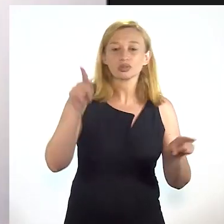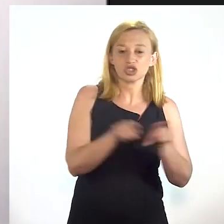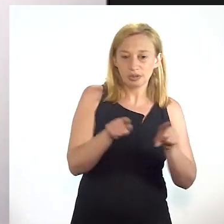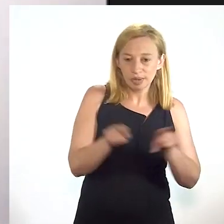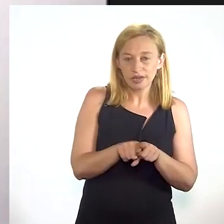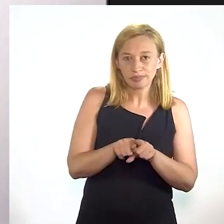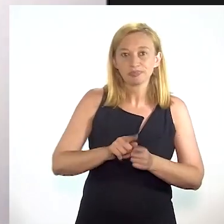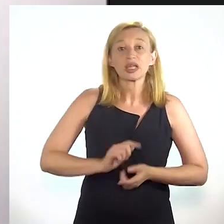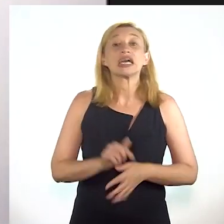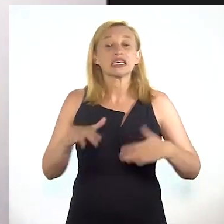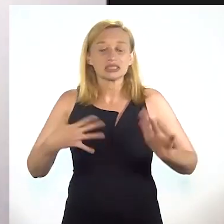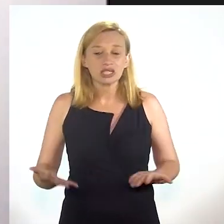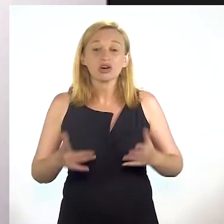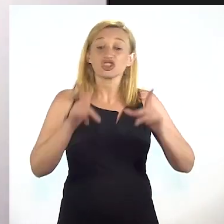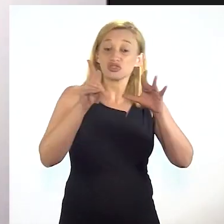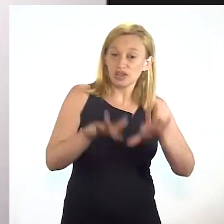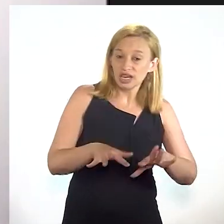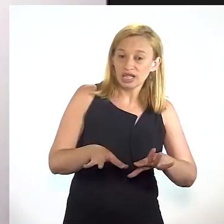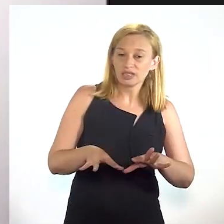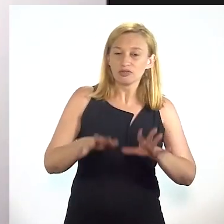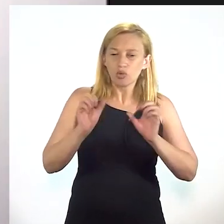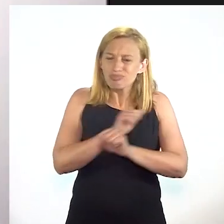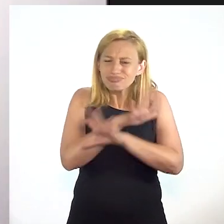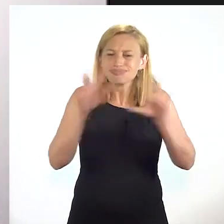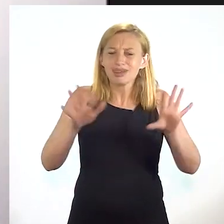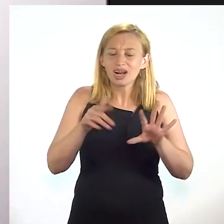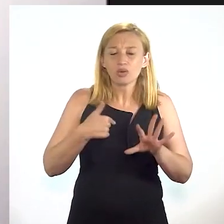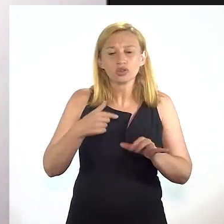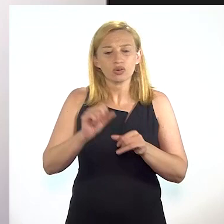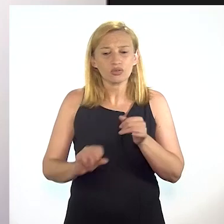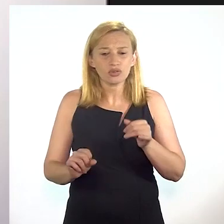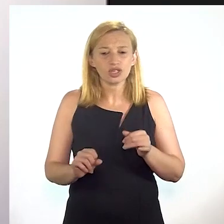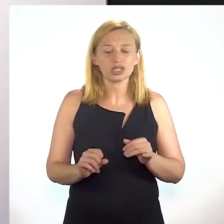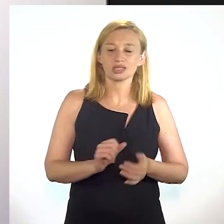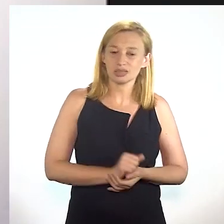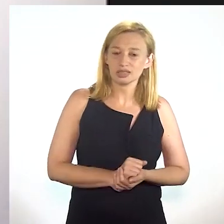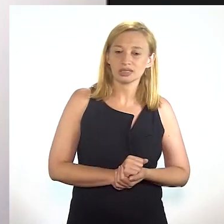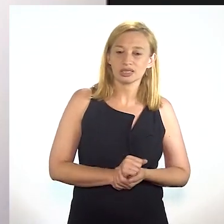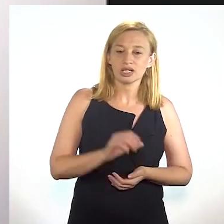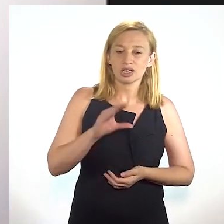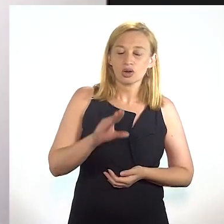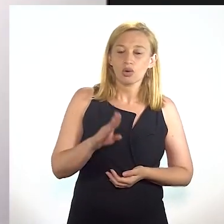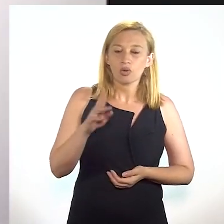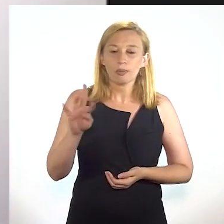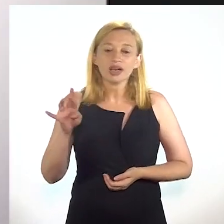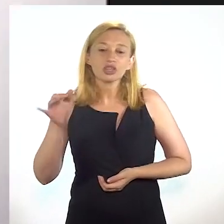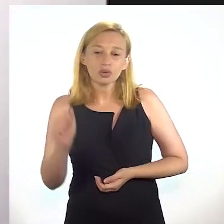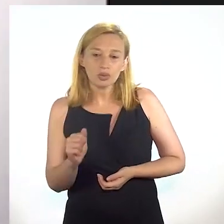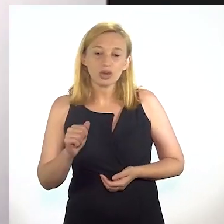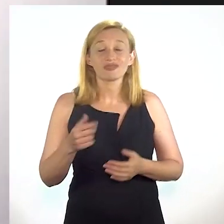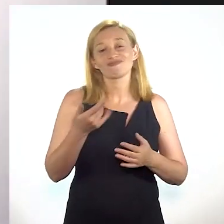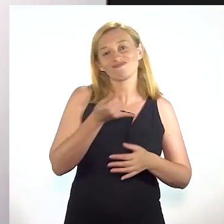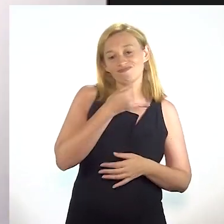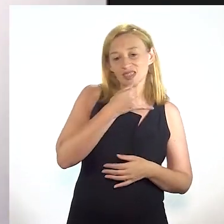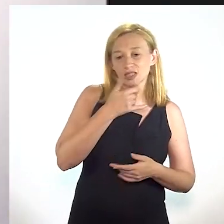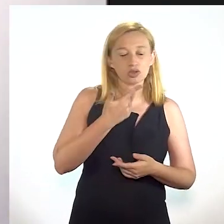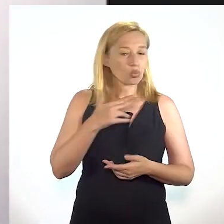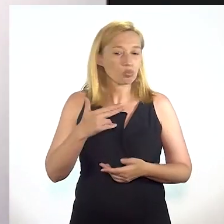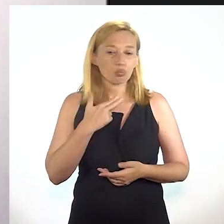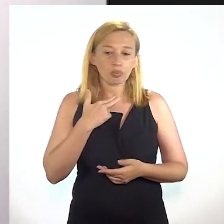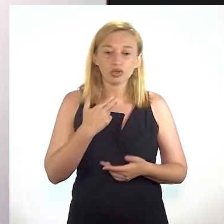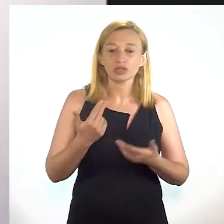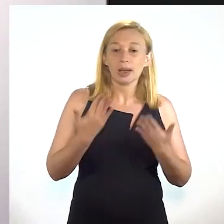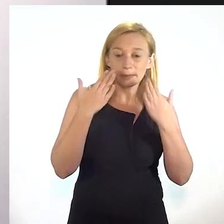e para outras pessoas também. Então, essa diferenciação ficou bem clara quando eu fiz a incubadora, fiz parte da incubadora ano passado. Infelizmente, a